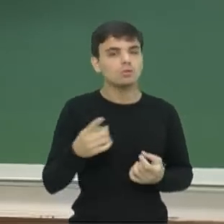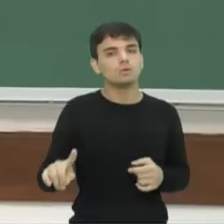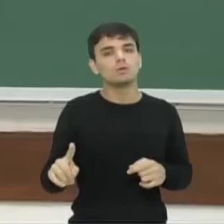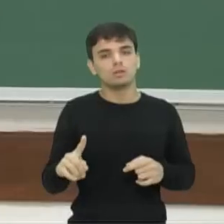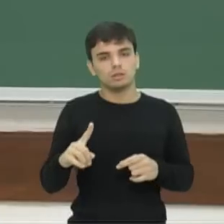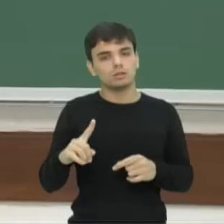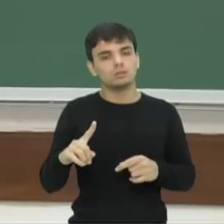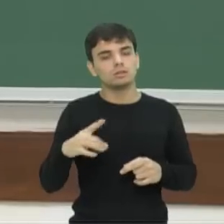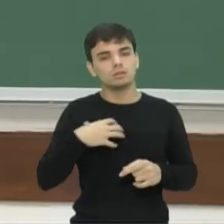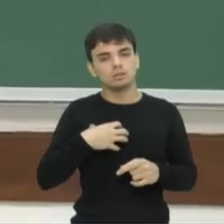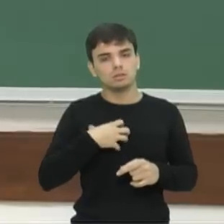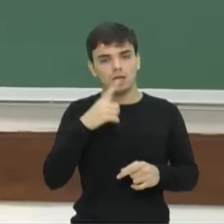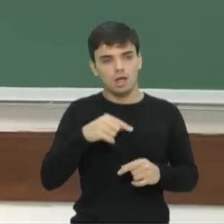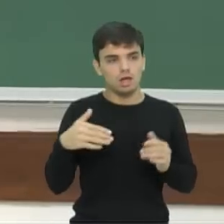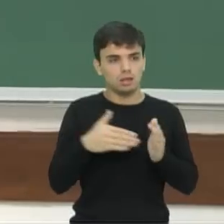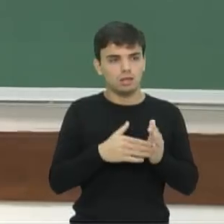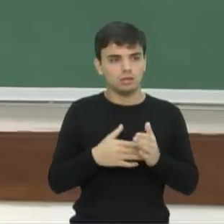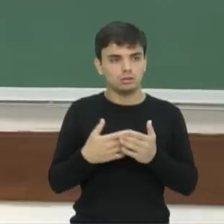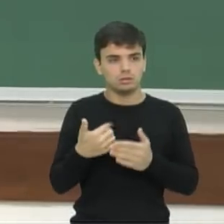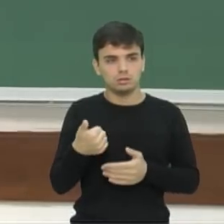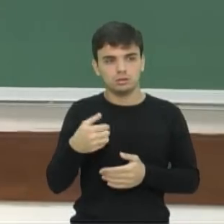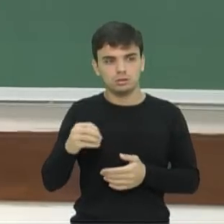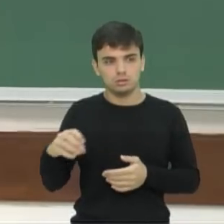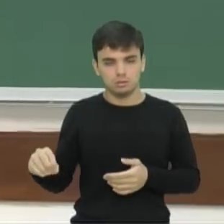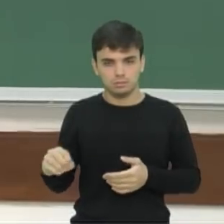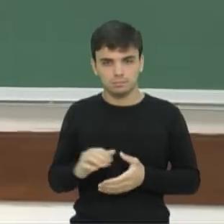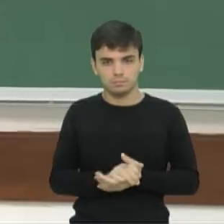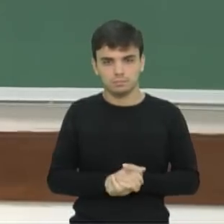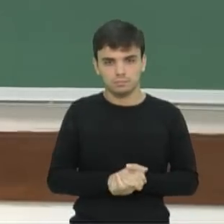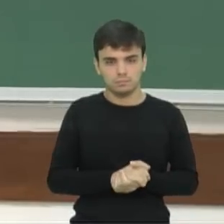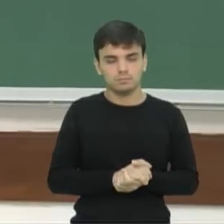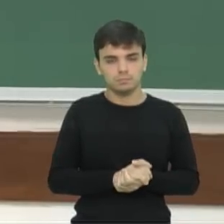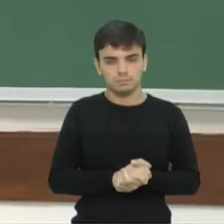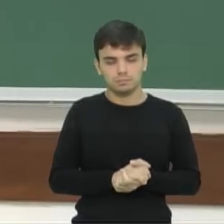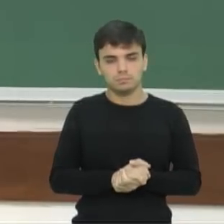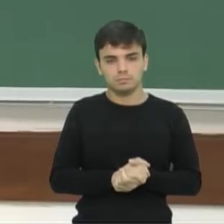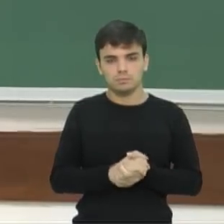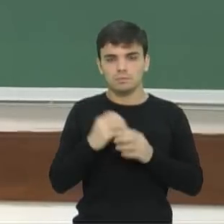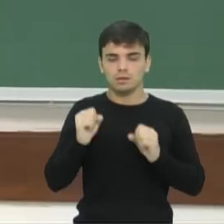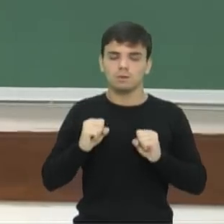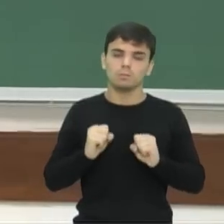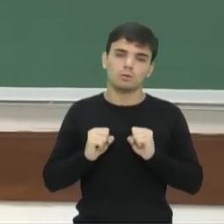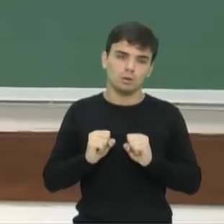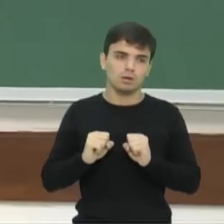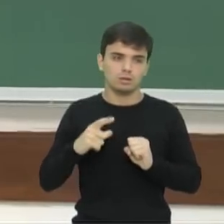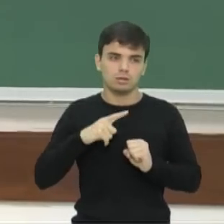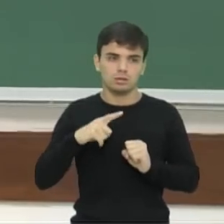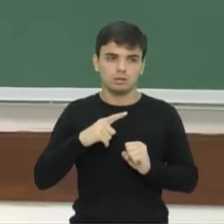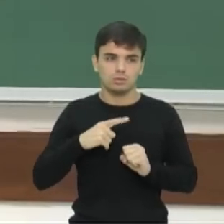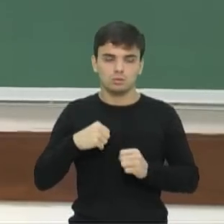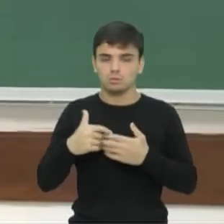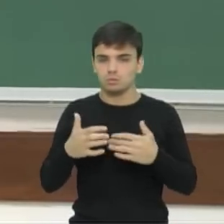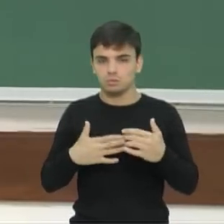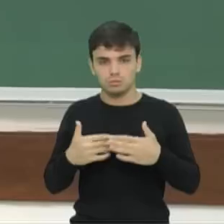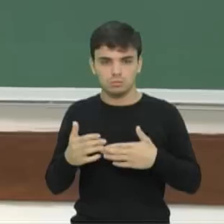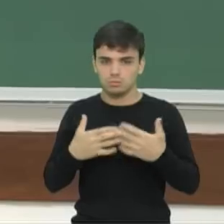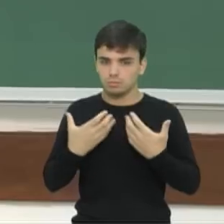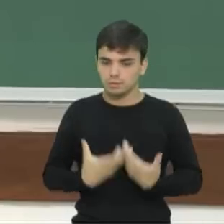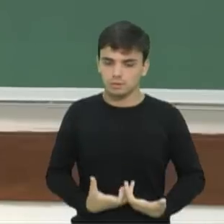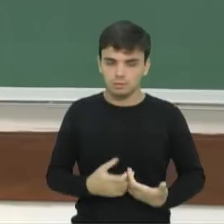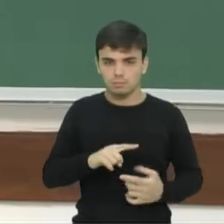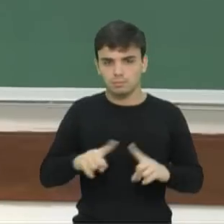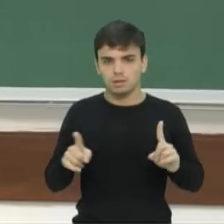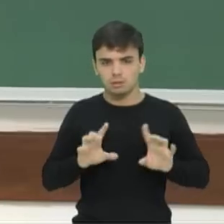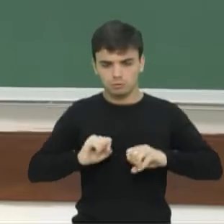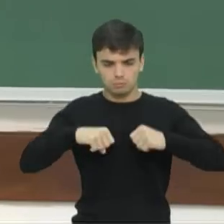peso mínimo, que é 100 quilos. Pesou mais de 100 quilos, está nessa categoria, aí ele pode ter o peso que for. Então quanto mais pesado, mais